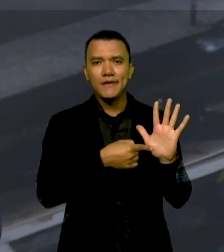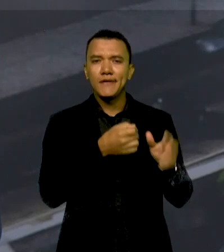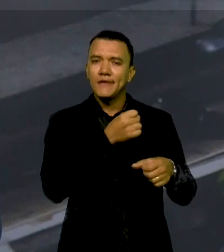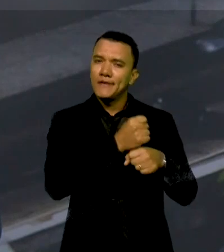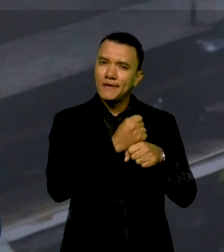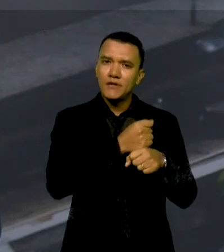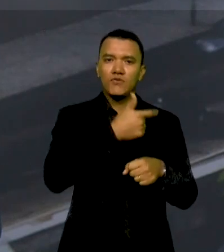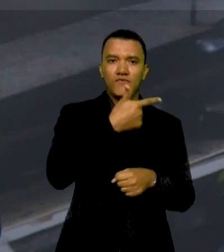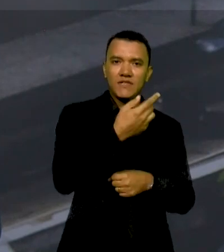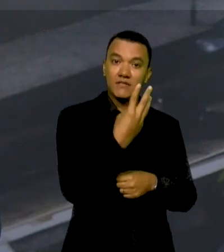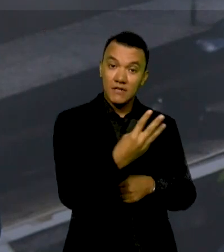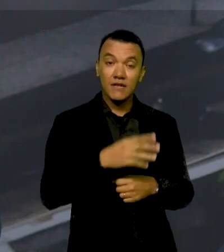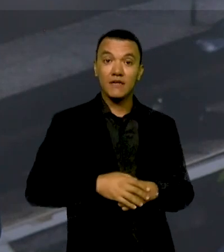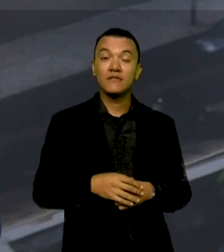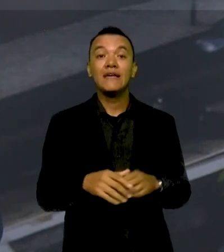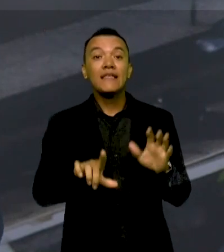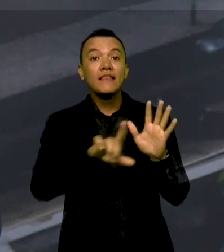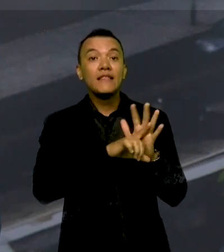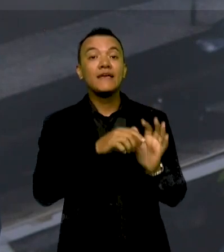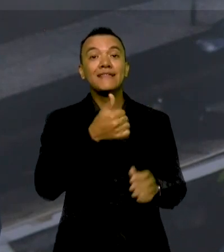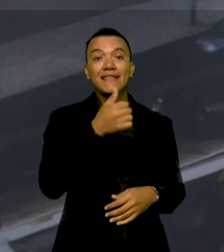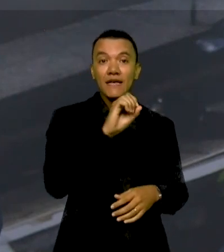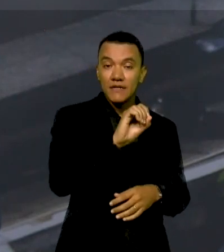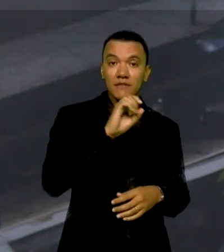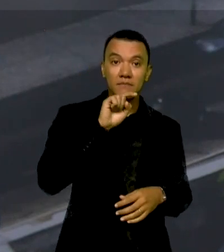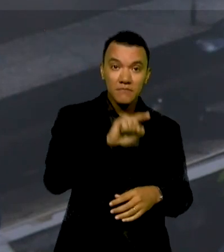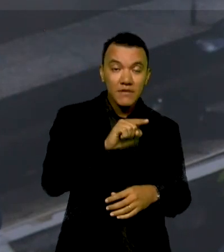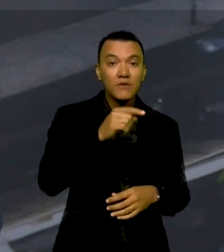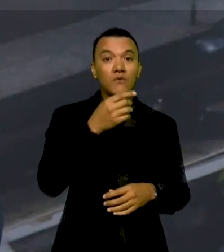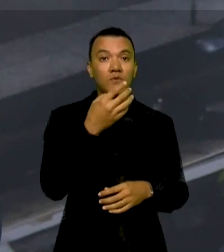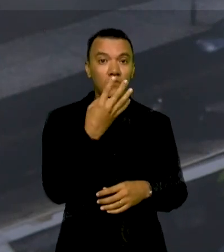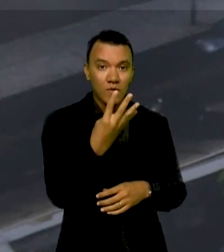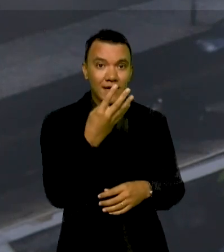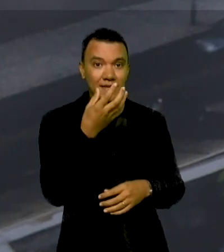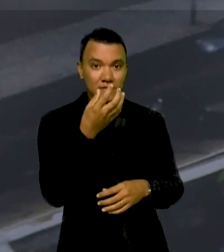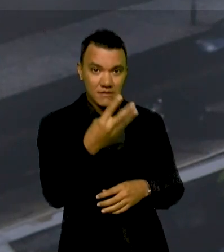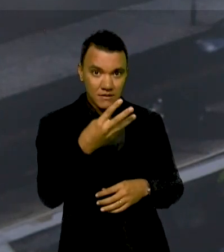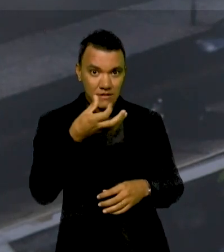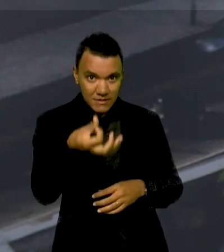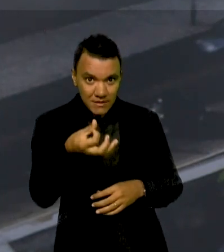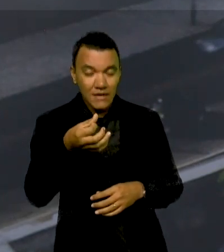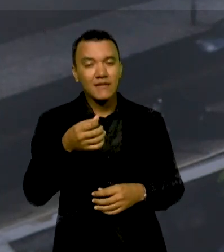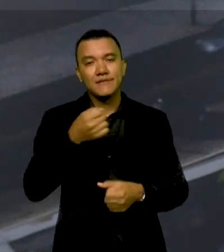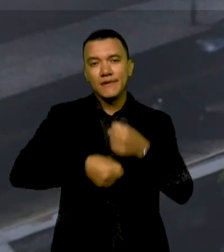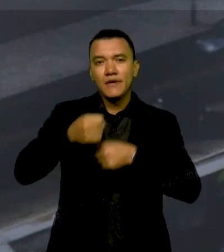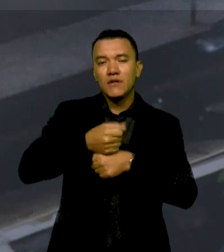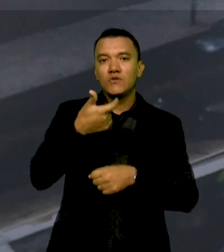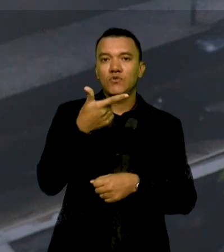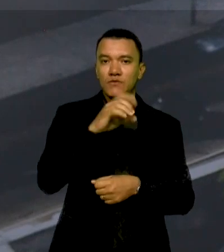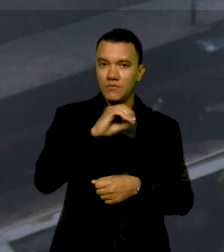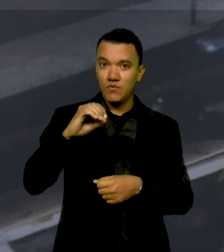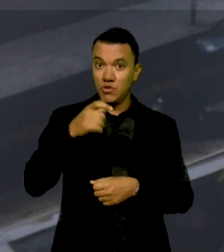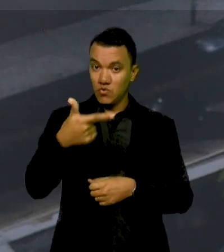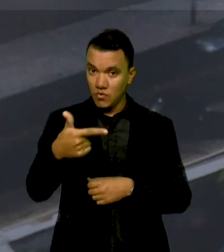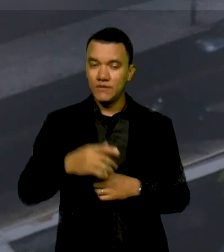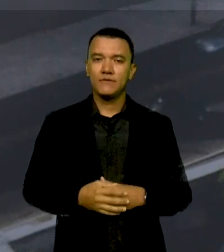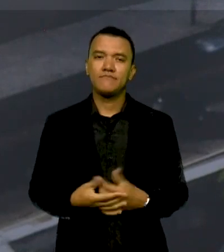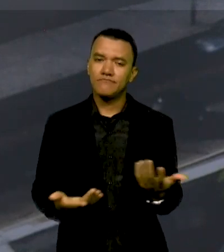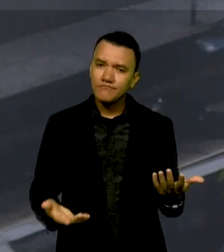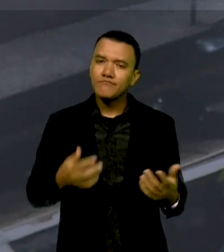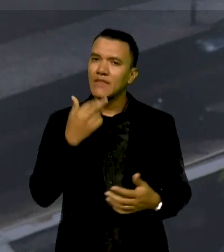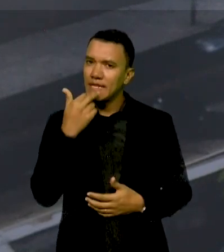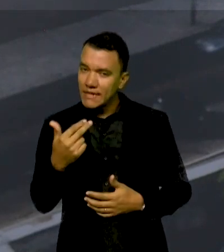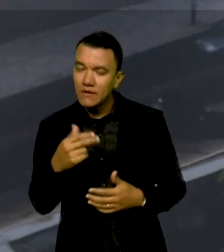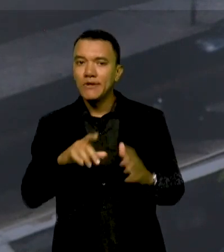Lei 10.436 de 2002. Libras é mais que uma língua, é direito, identidade e